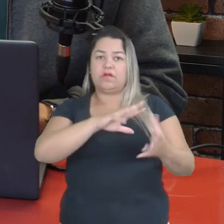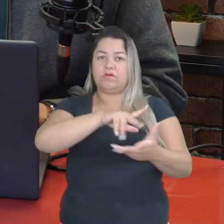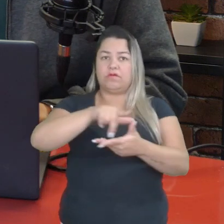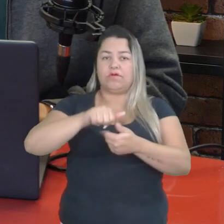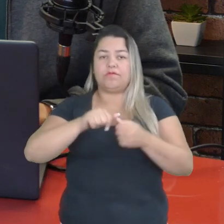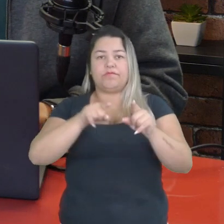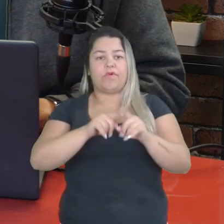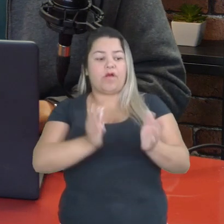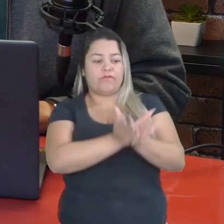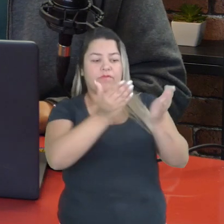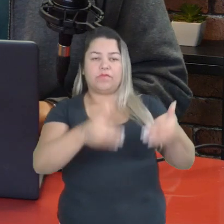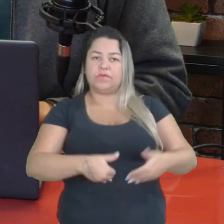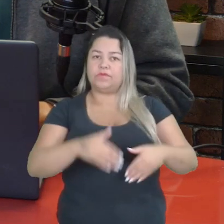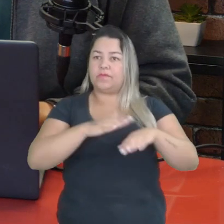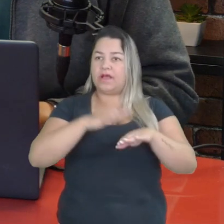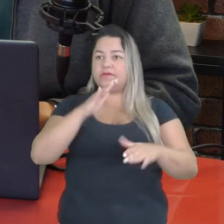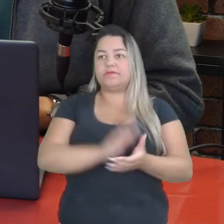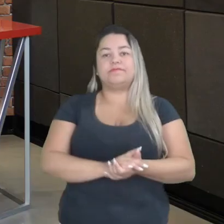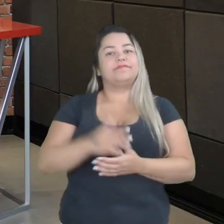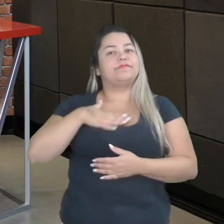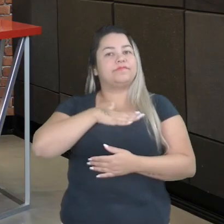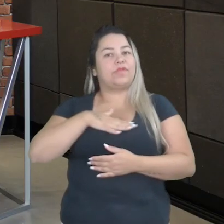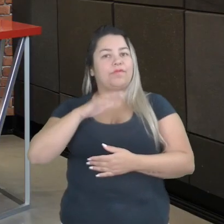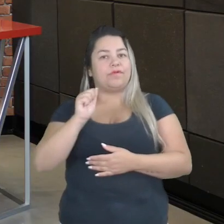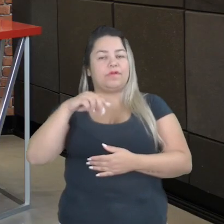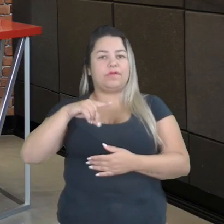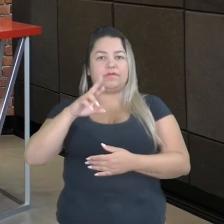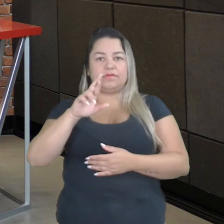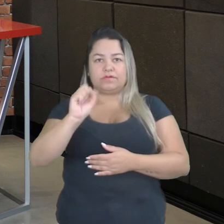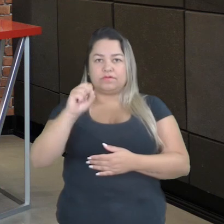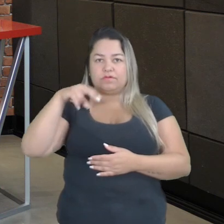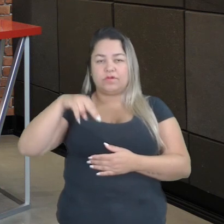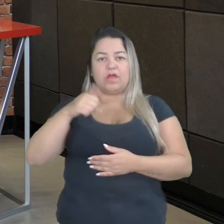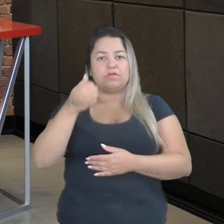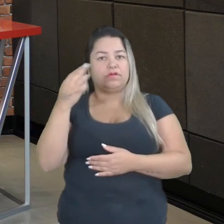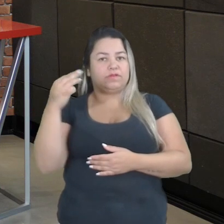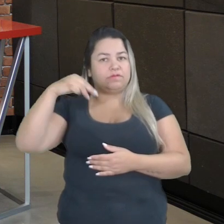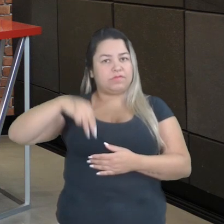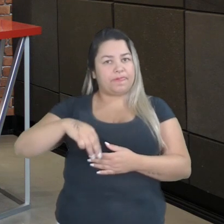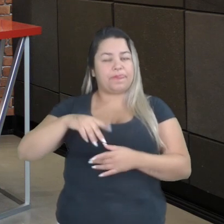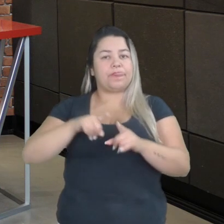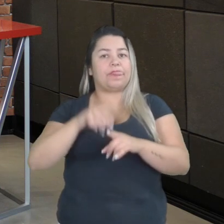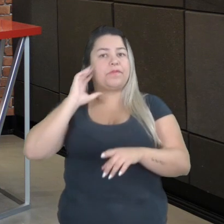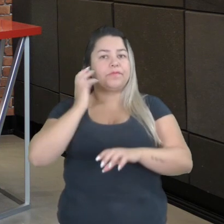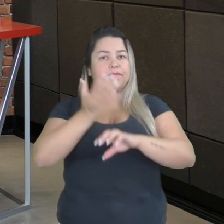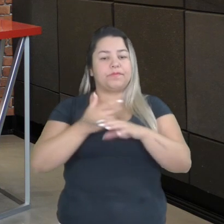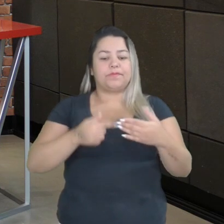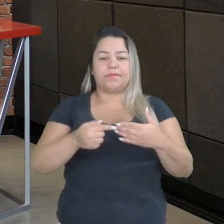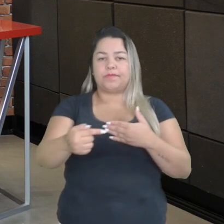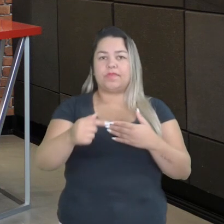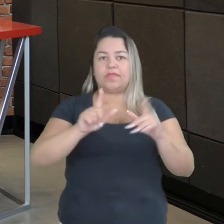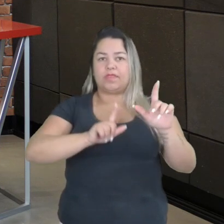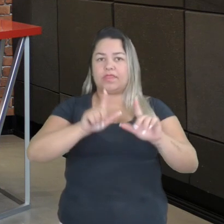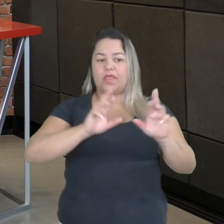Global contra a Fome e a Pobreza e muito mais. Muito prazer, eu sou o Anderson Andrade e esse é o 13 Minutos, o podcast